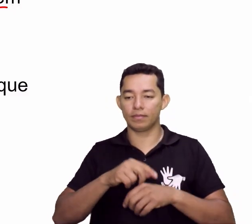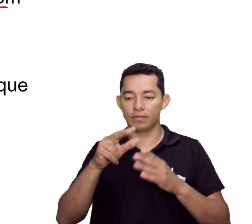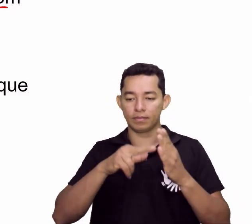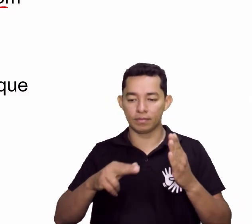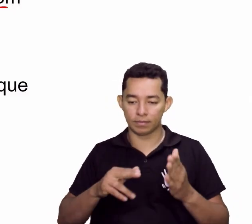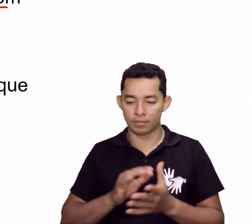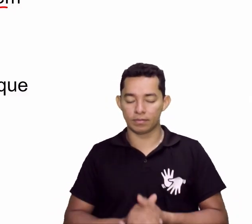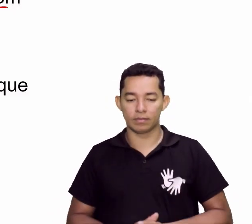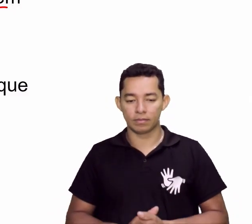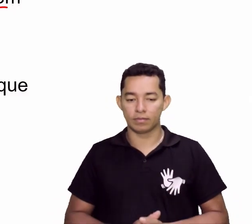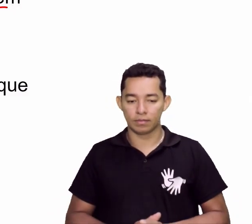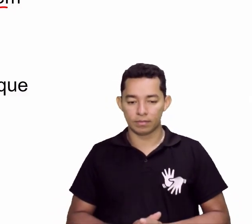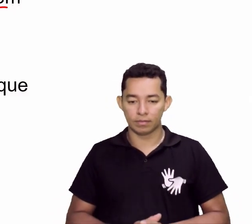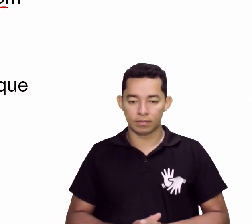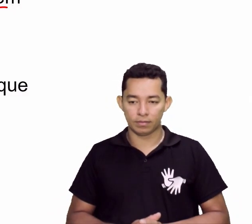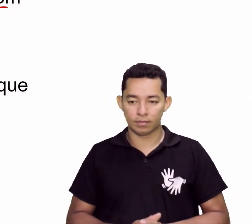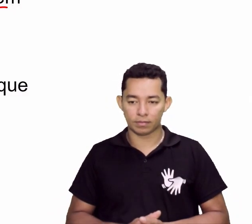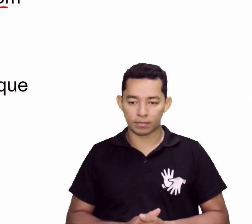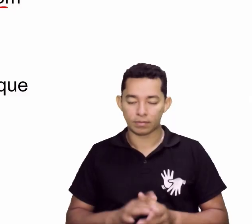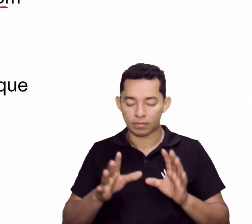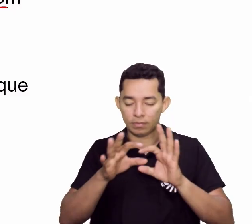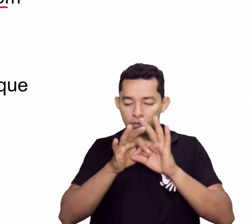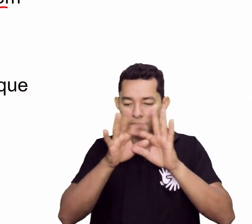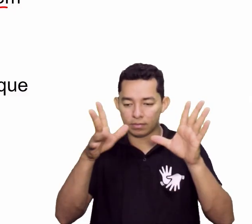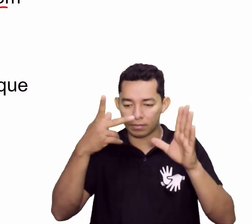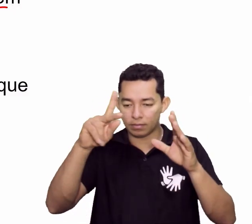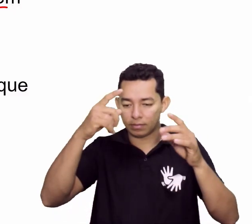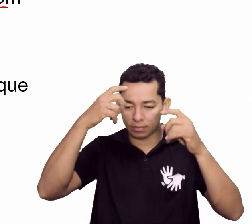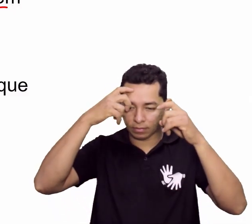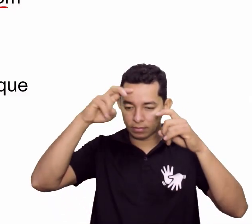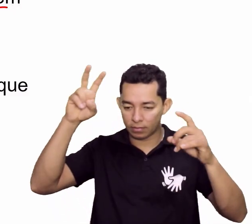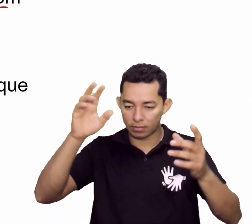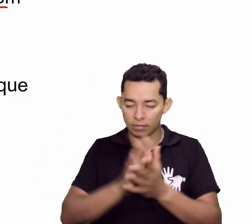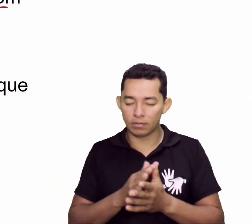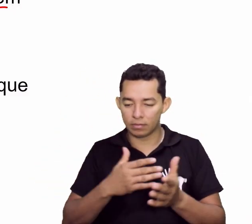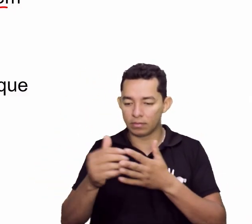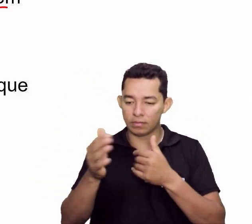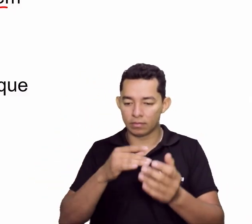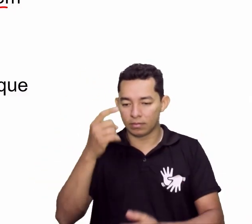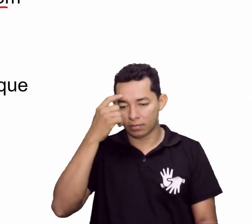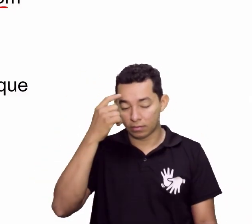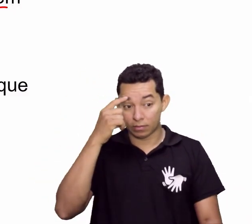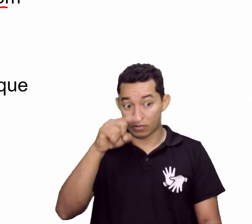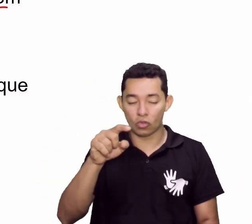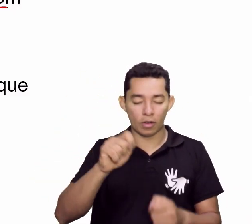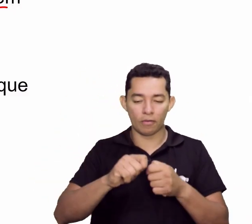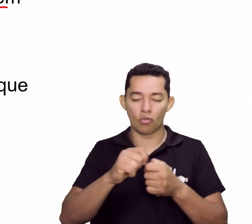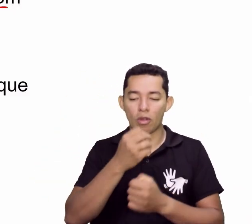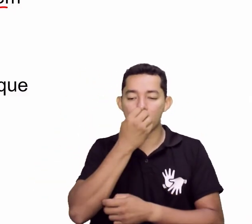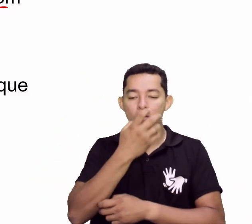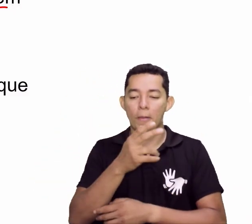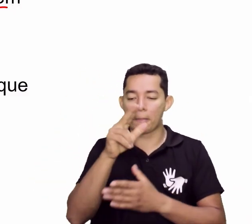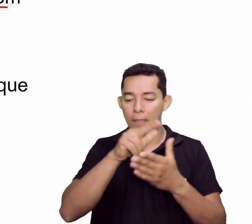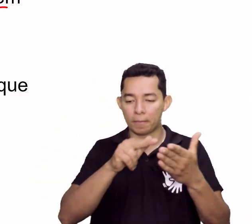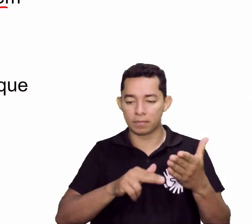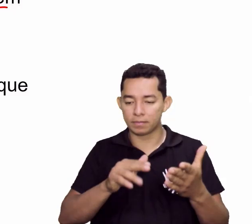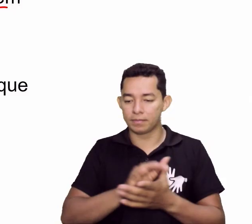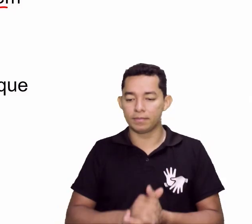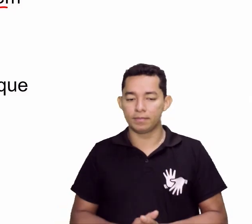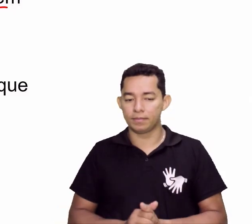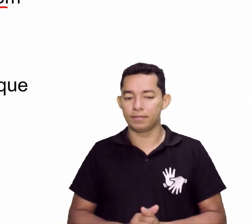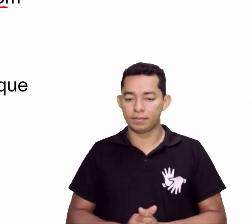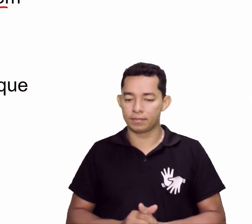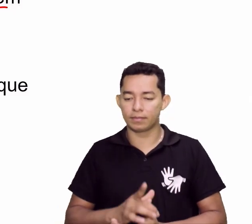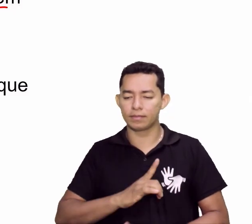né? Livre a sua mente de qualquer outro pensamento, porque quando você faz uma boa leitura, você já